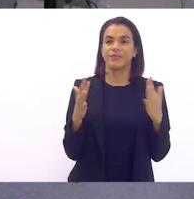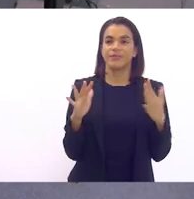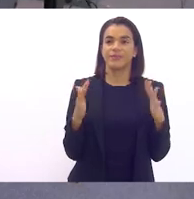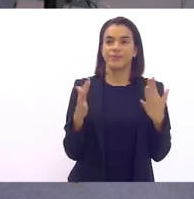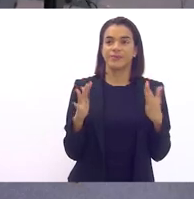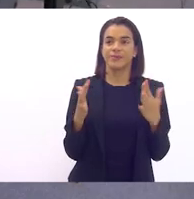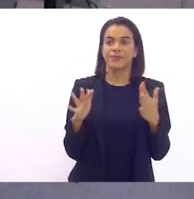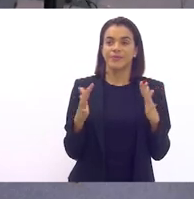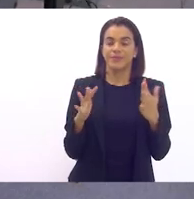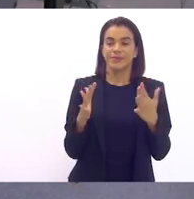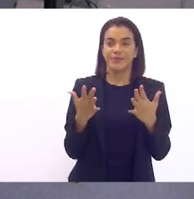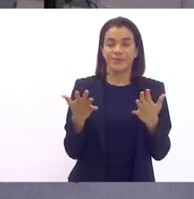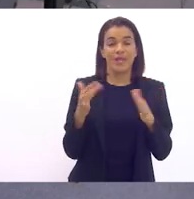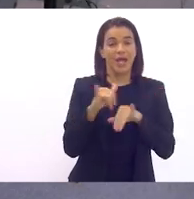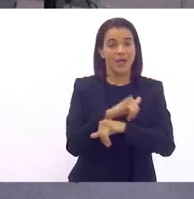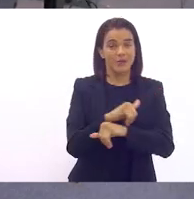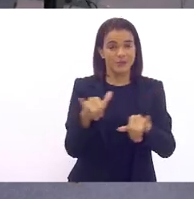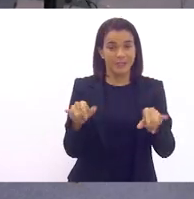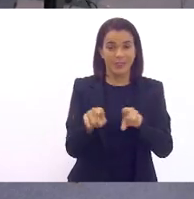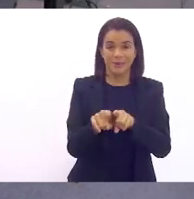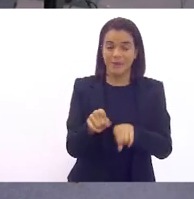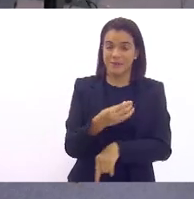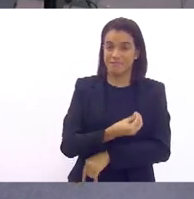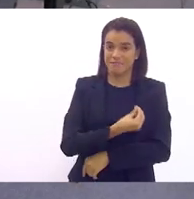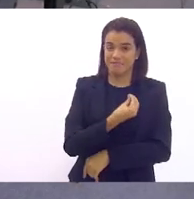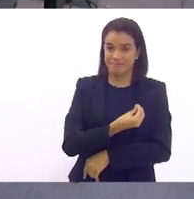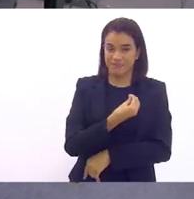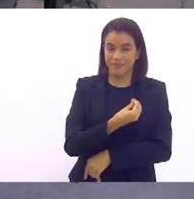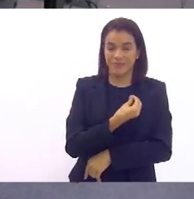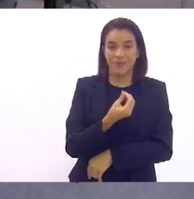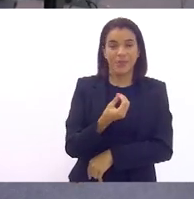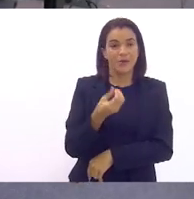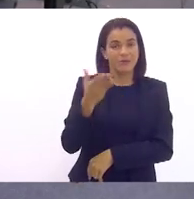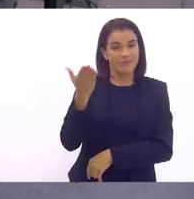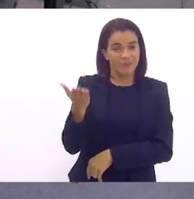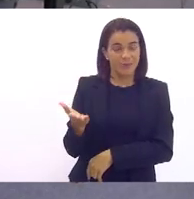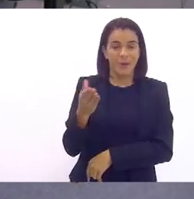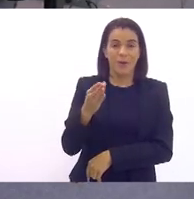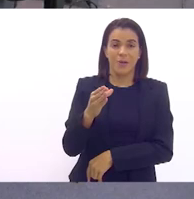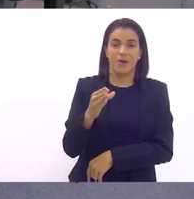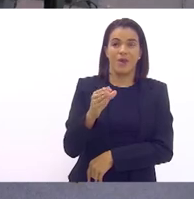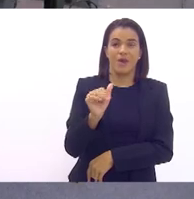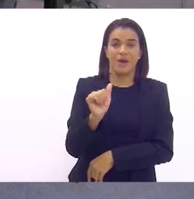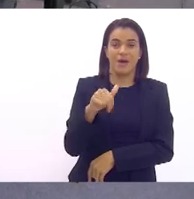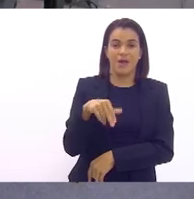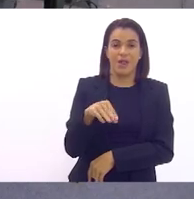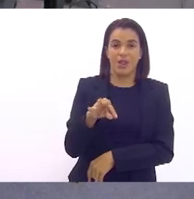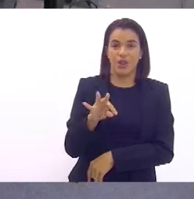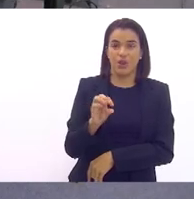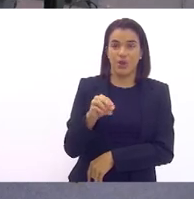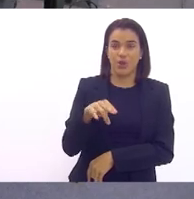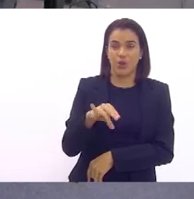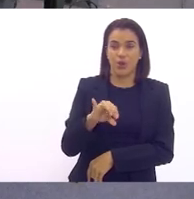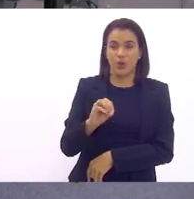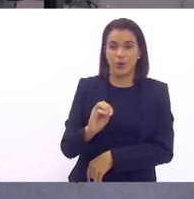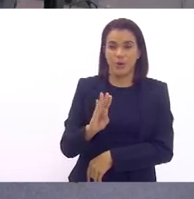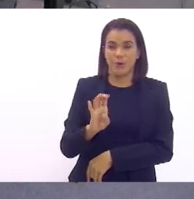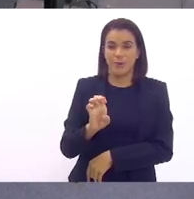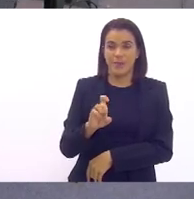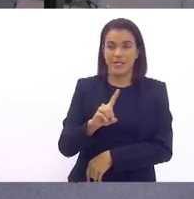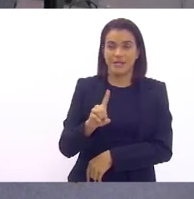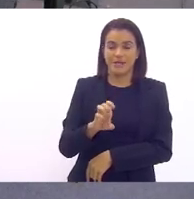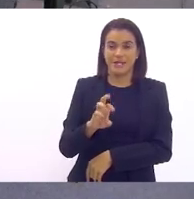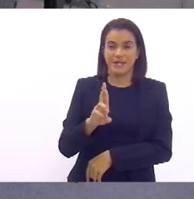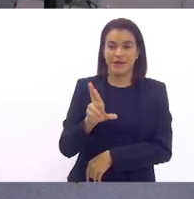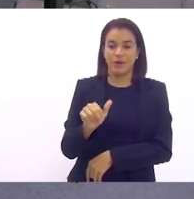obrigada anunciar também a presença do Senor Antônio Bezerra Presidente executivo da abifina eu vou